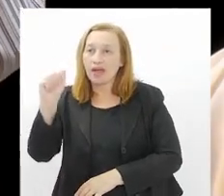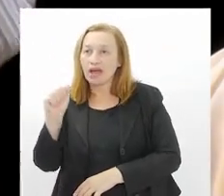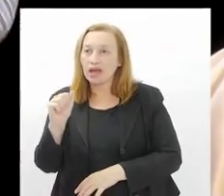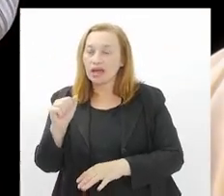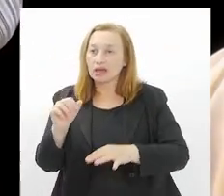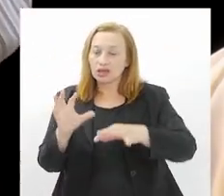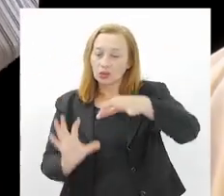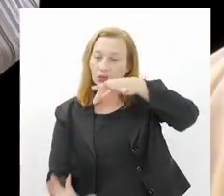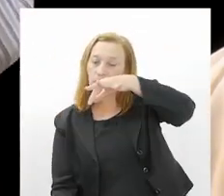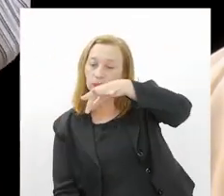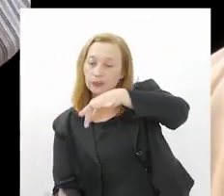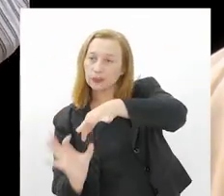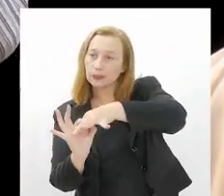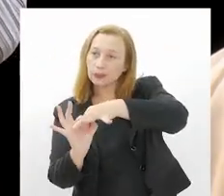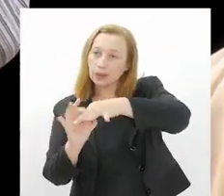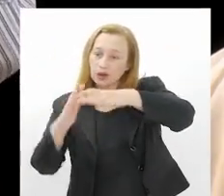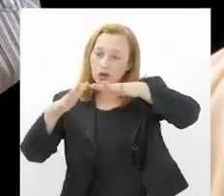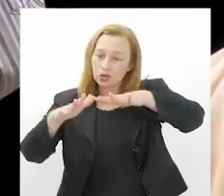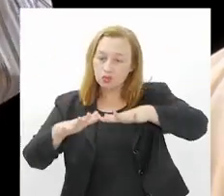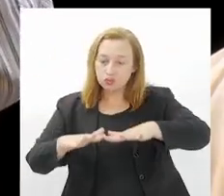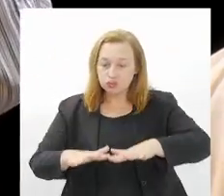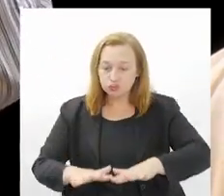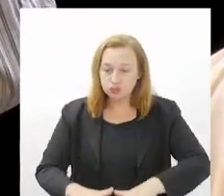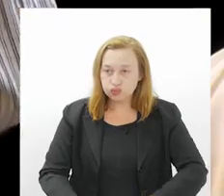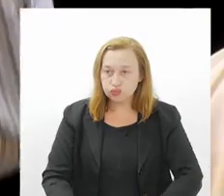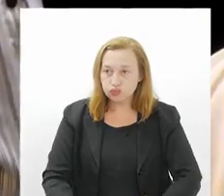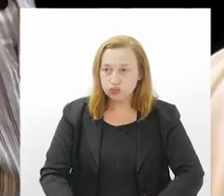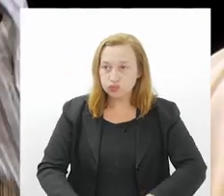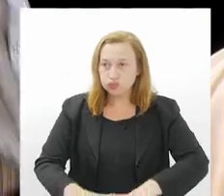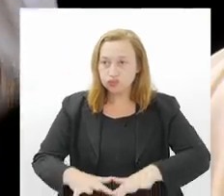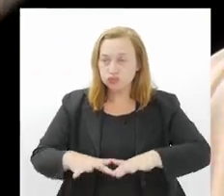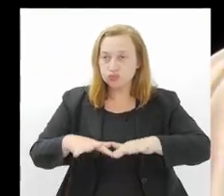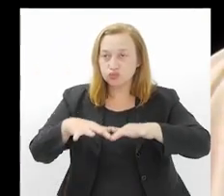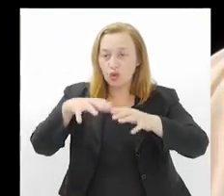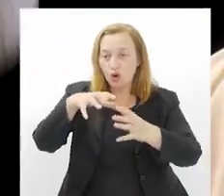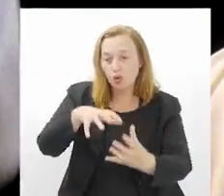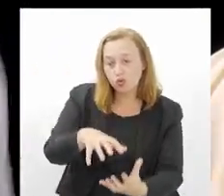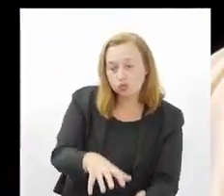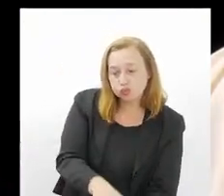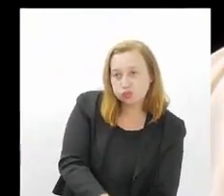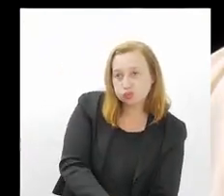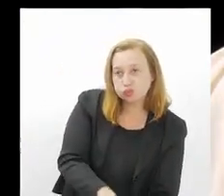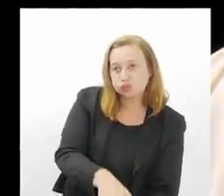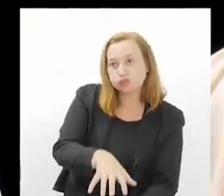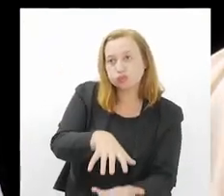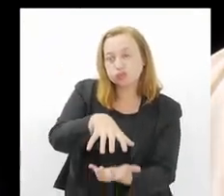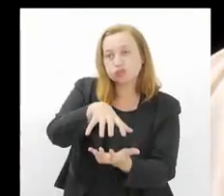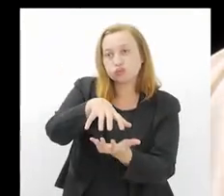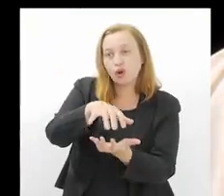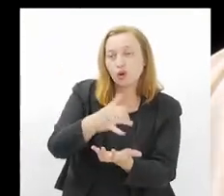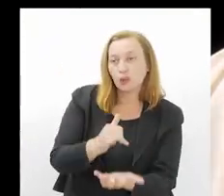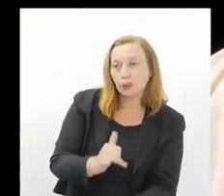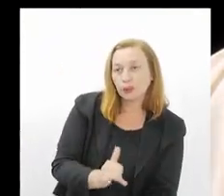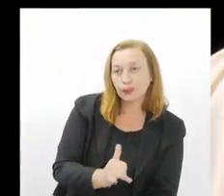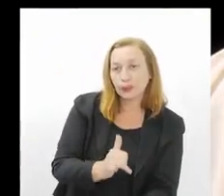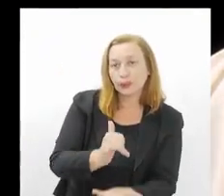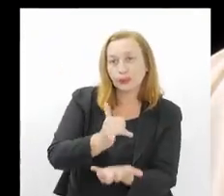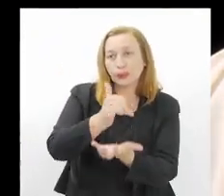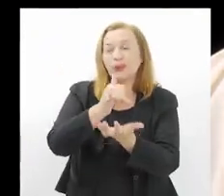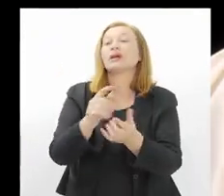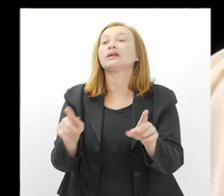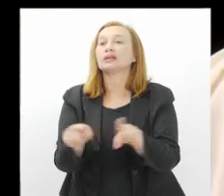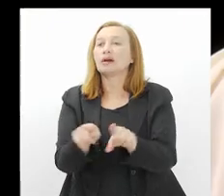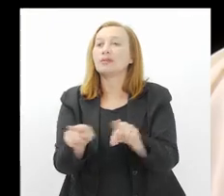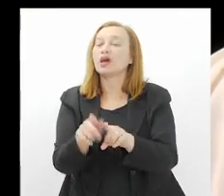boia que é ligada até o fundo e aí essa boia, ela vai subir e descer. E nesse momento de subir e descer, vai haver a geração